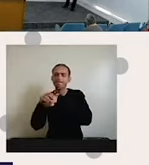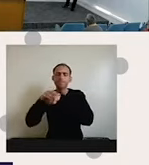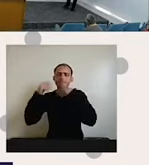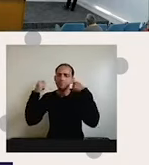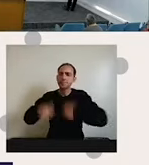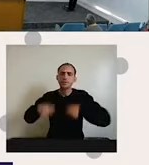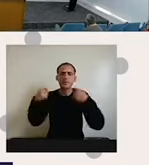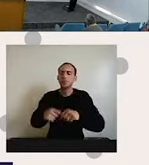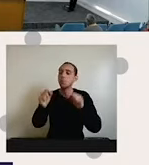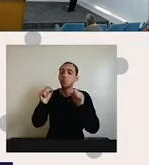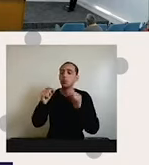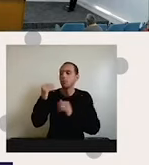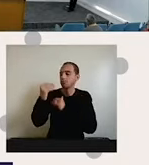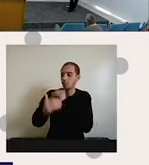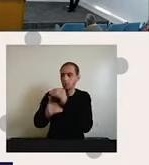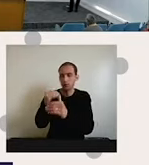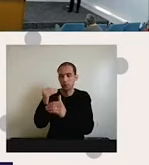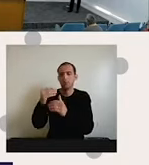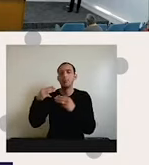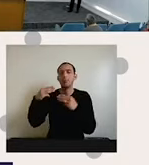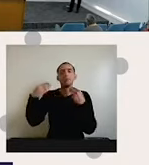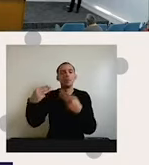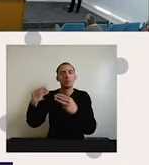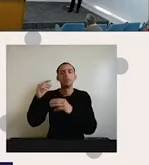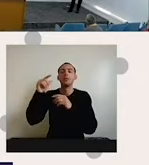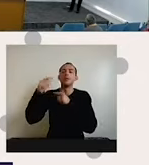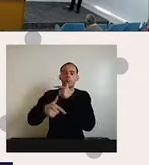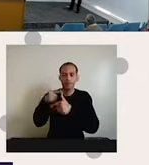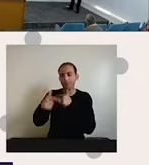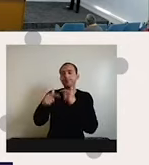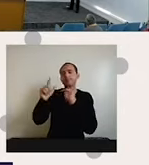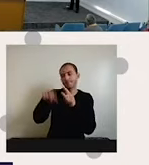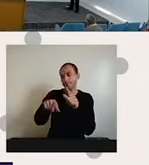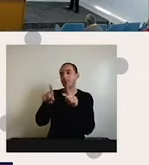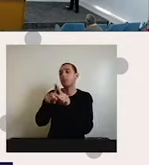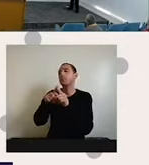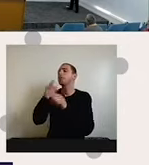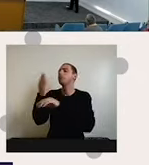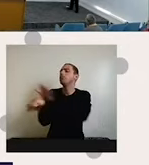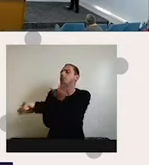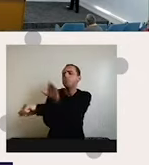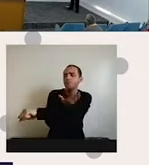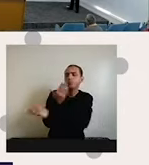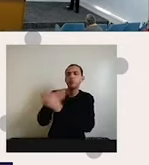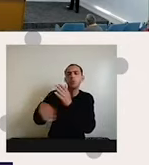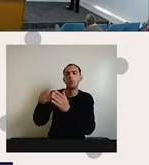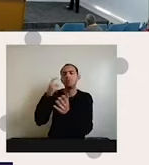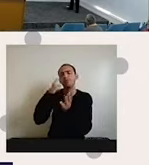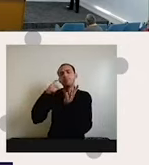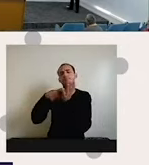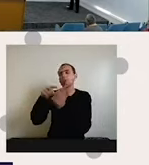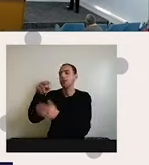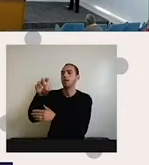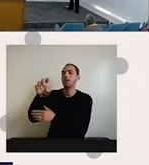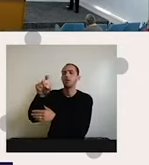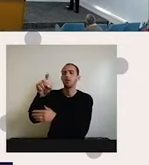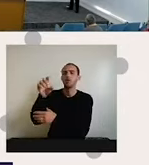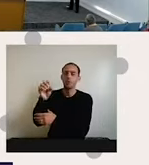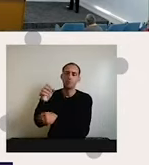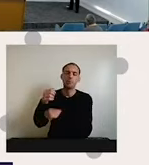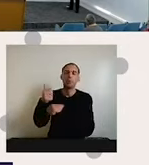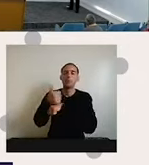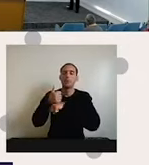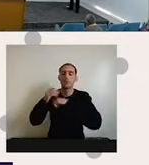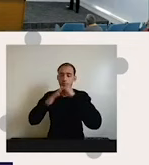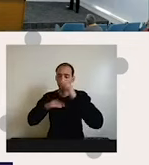do trabalho. Então, hoje, esse nexo é estabelecido a partir da lista que está no Decreto 3048, que é a